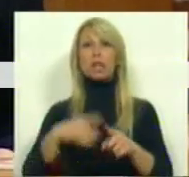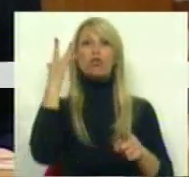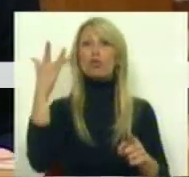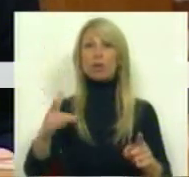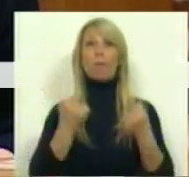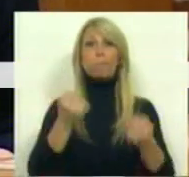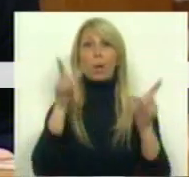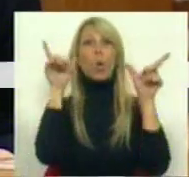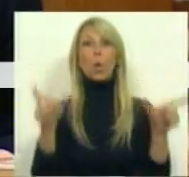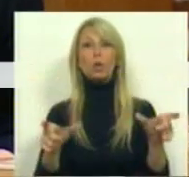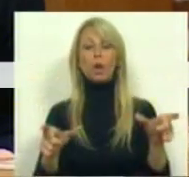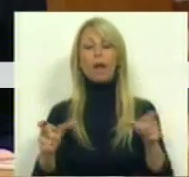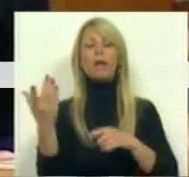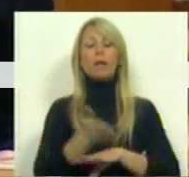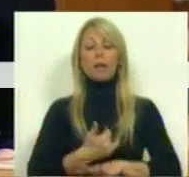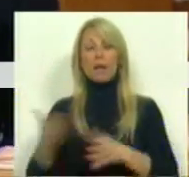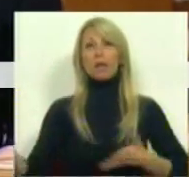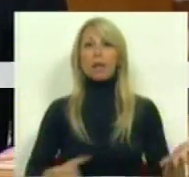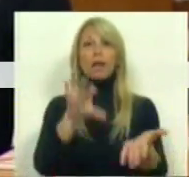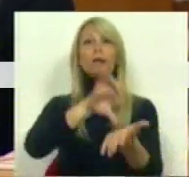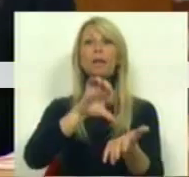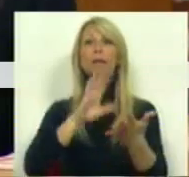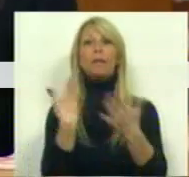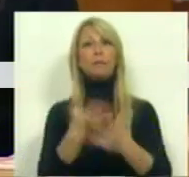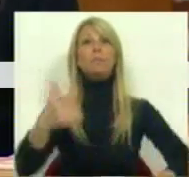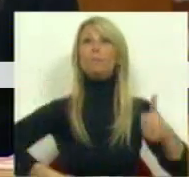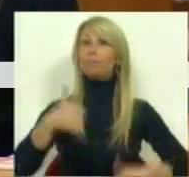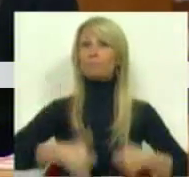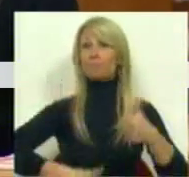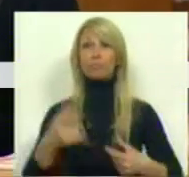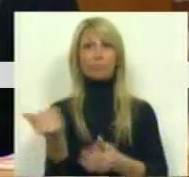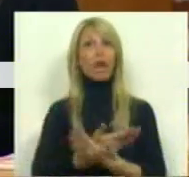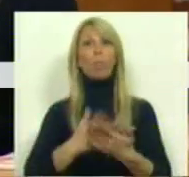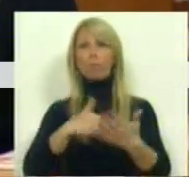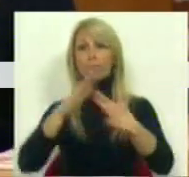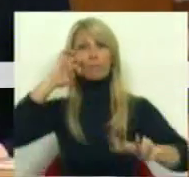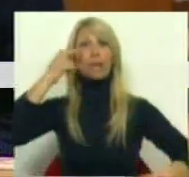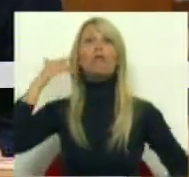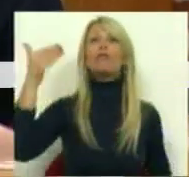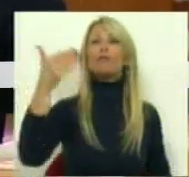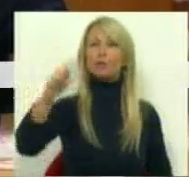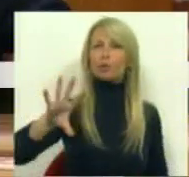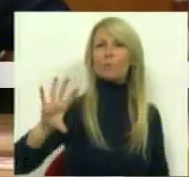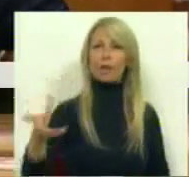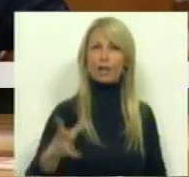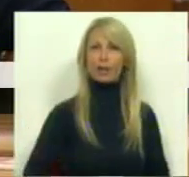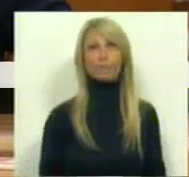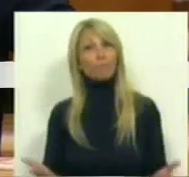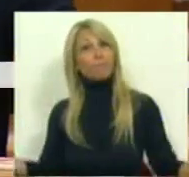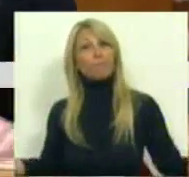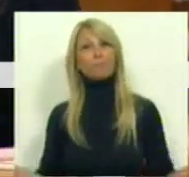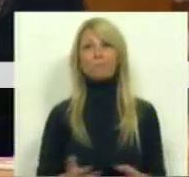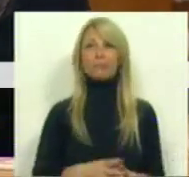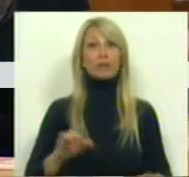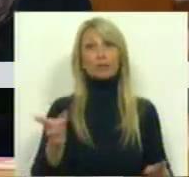controla, num setor estratégico e central para a competitividade da economia, penhorando o futuro do país. Não chega, portanto, ao Ministro